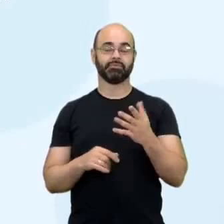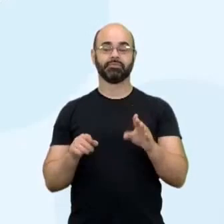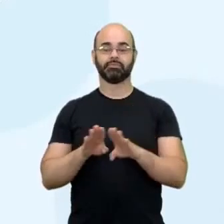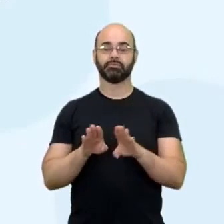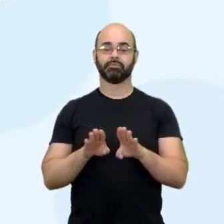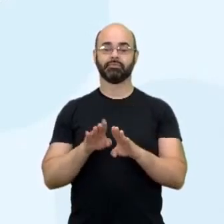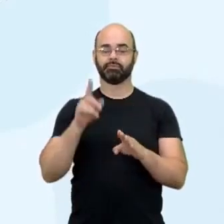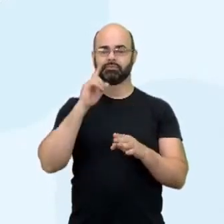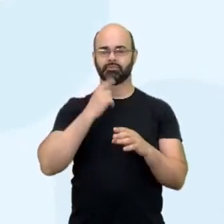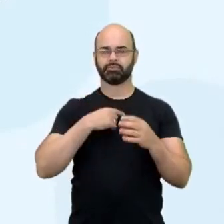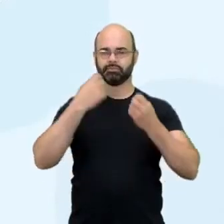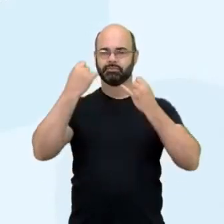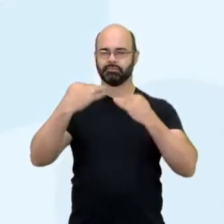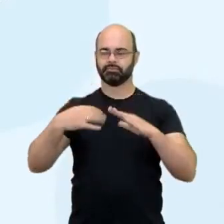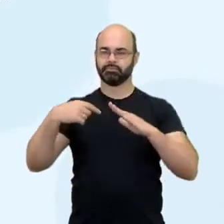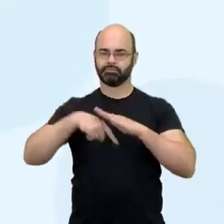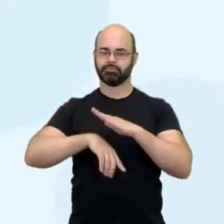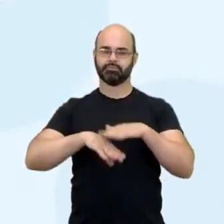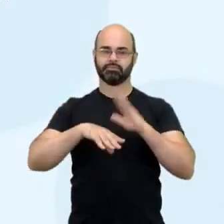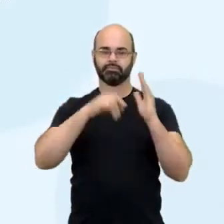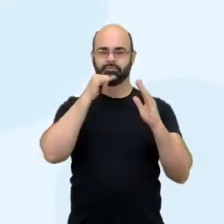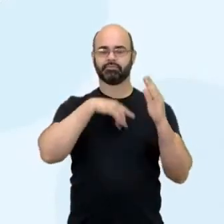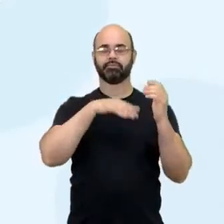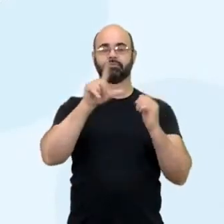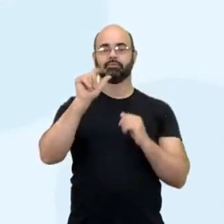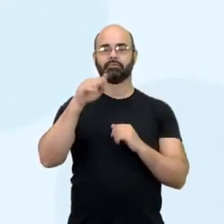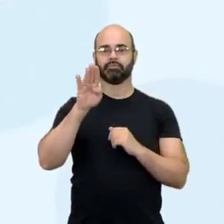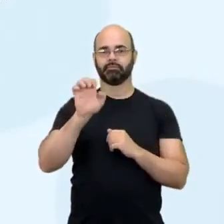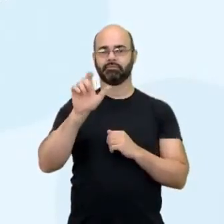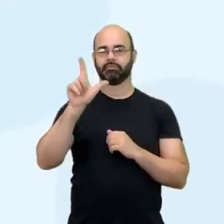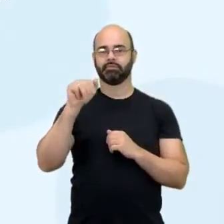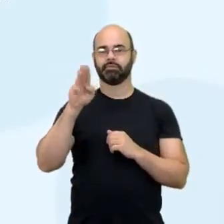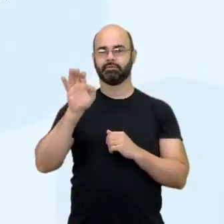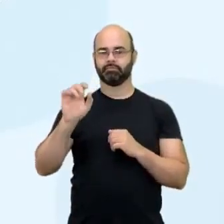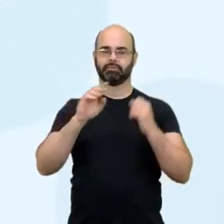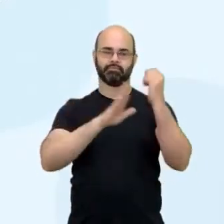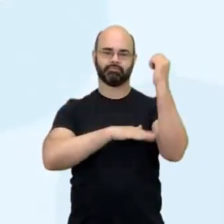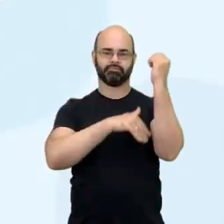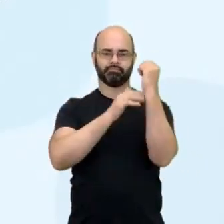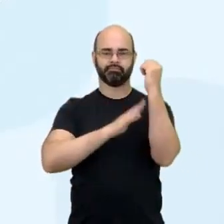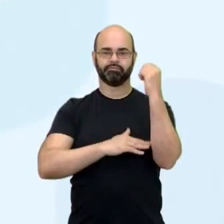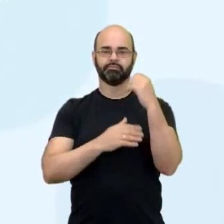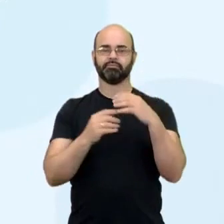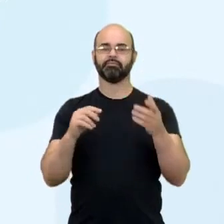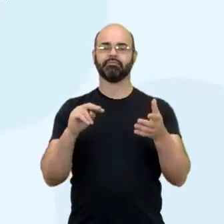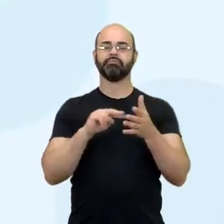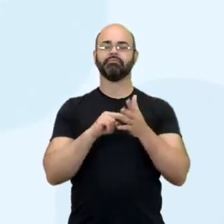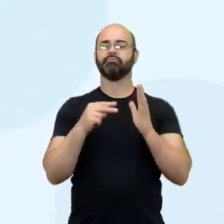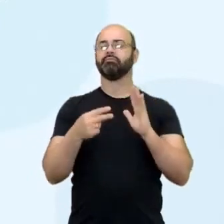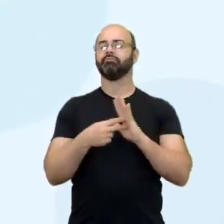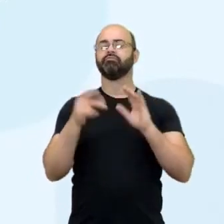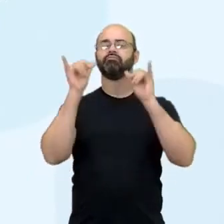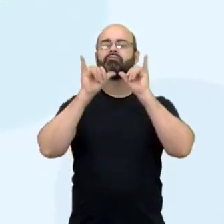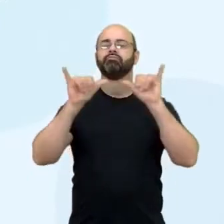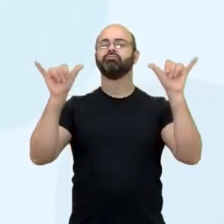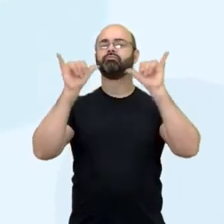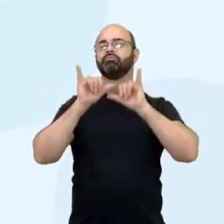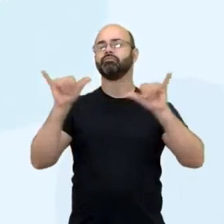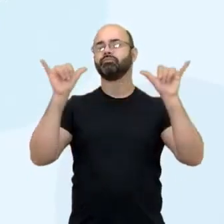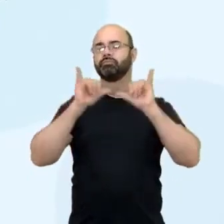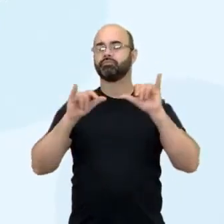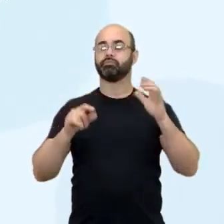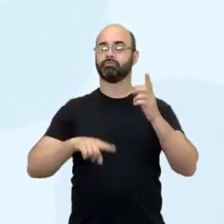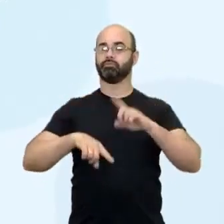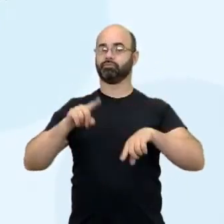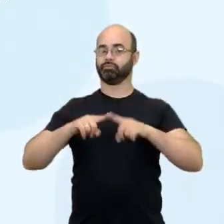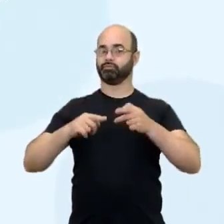mais técnica. Pôsteres lambe-lambe ou poster bomber são cartazes com diferentes tipos de propaganda que divulgam produtos ou